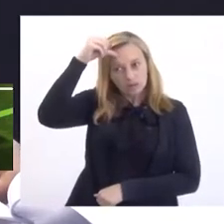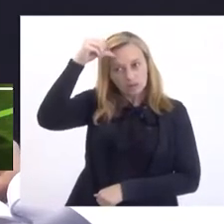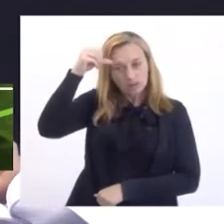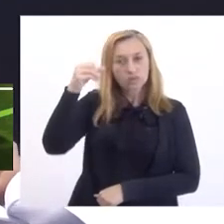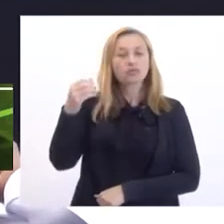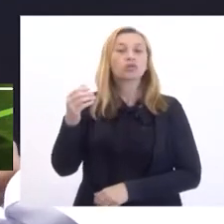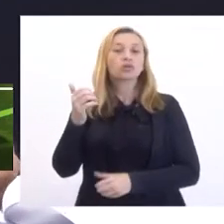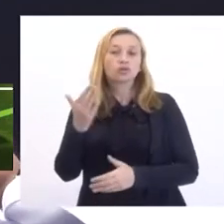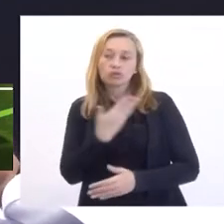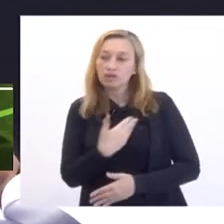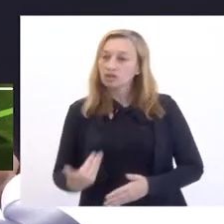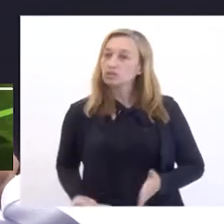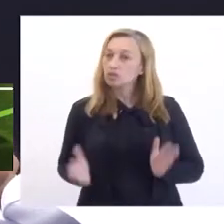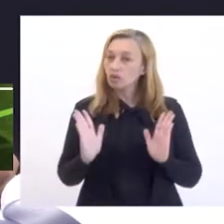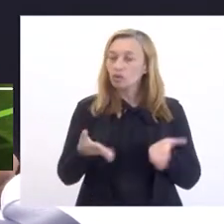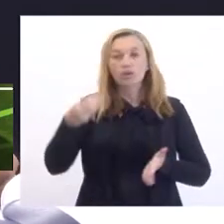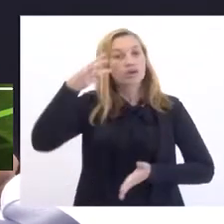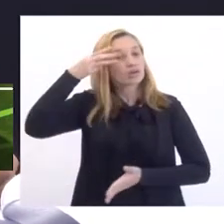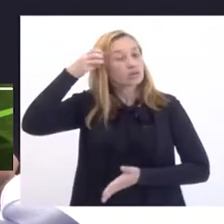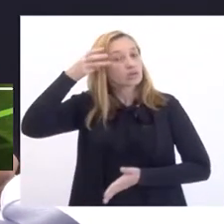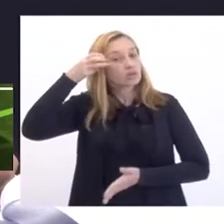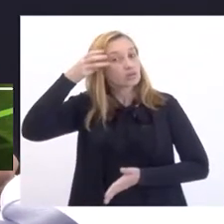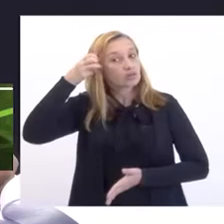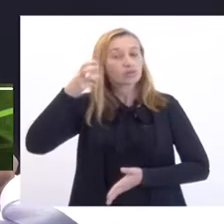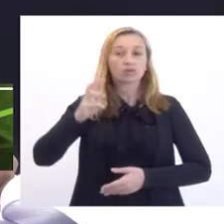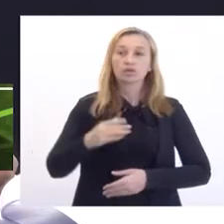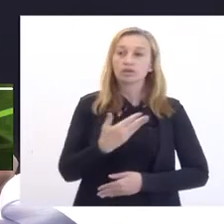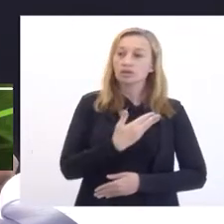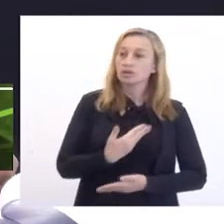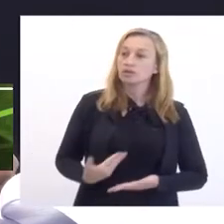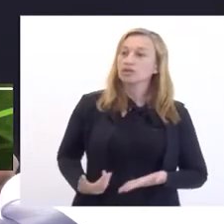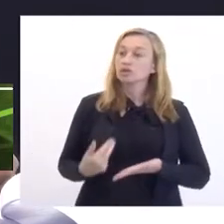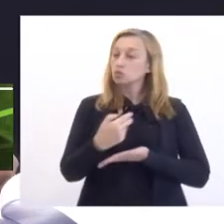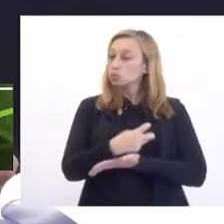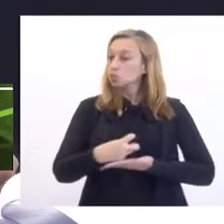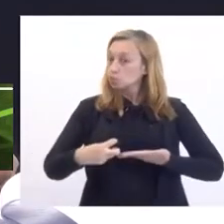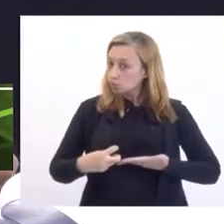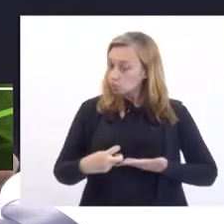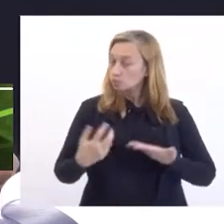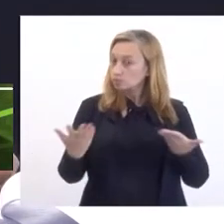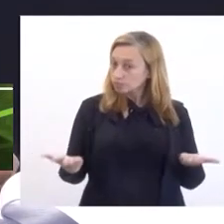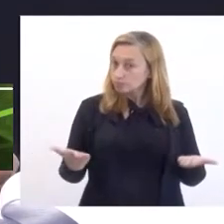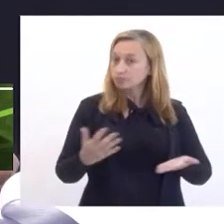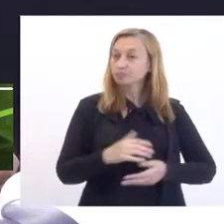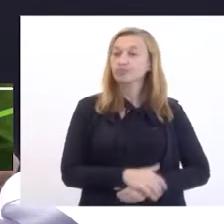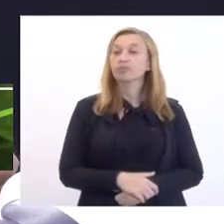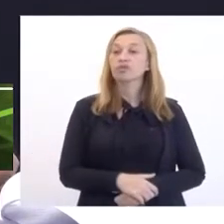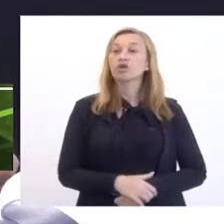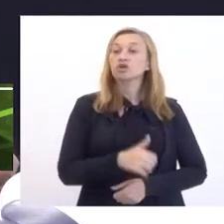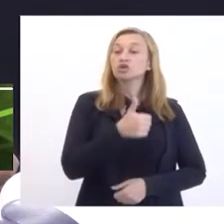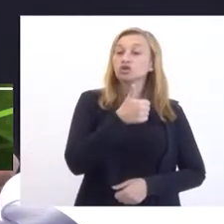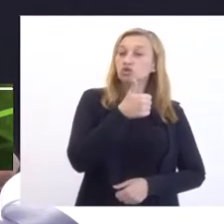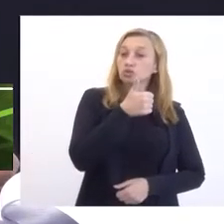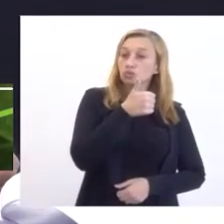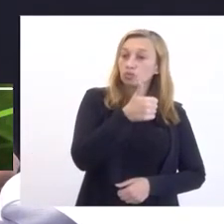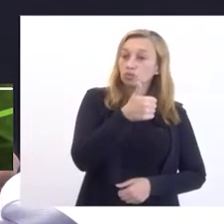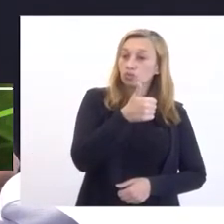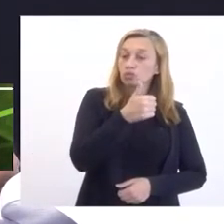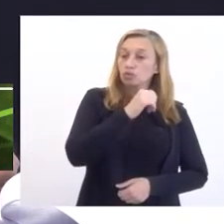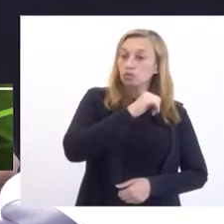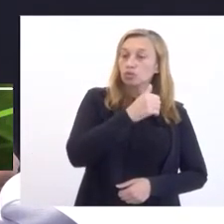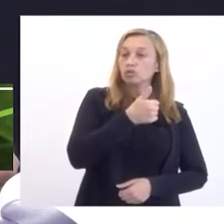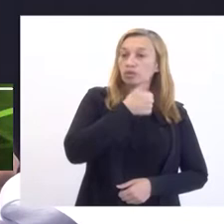atual governador, e do senhor Wilson, governador cassado. Wilson vice de 1/1/20 a